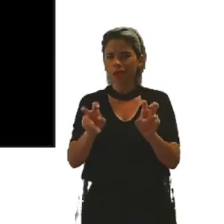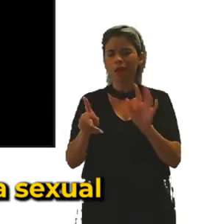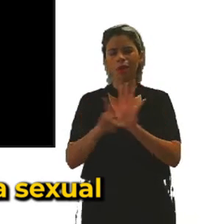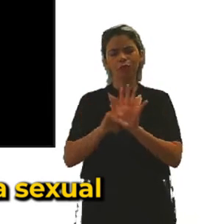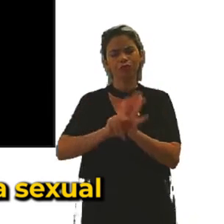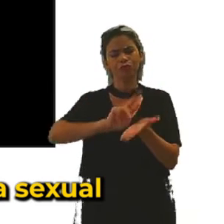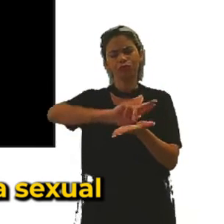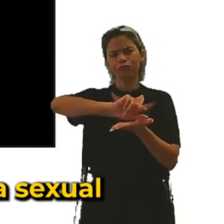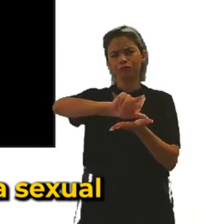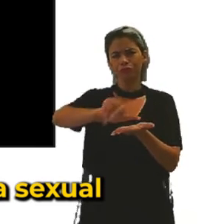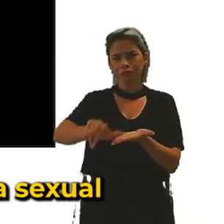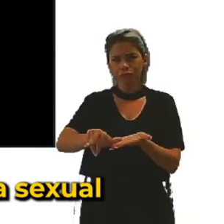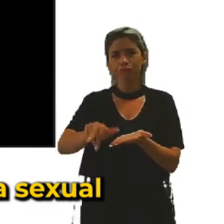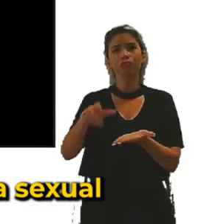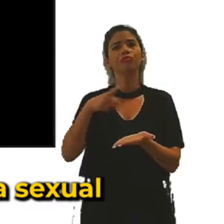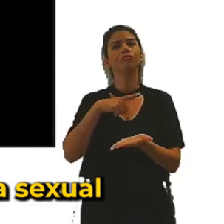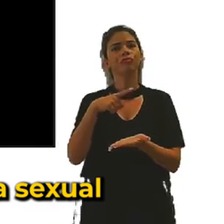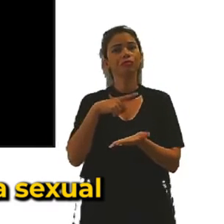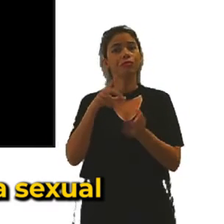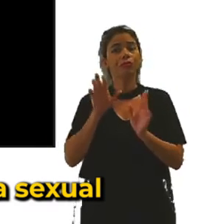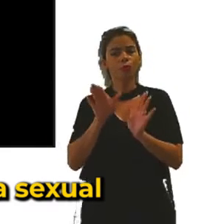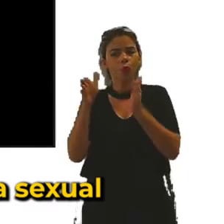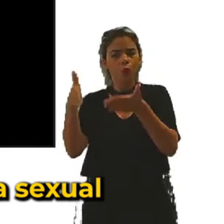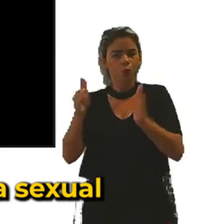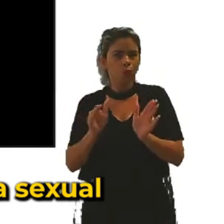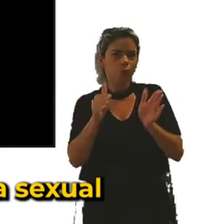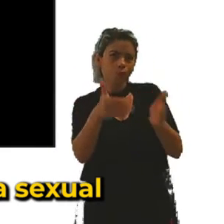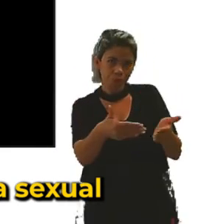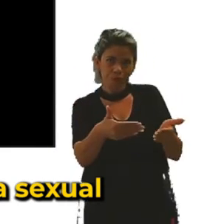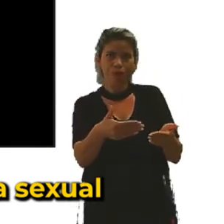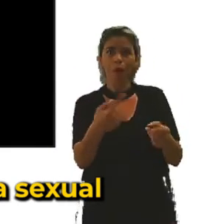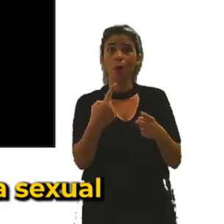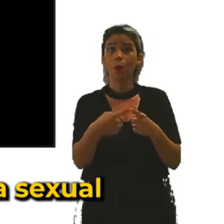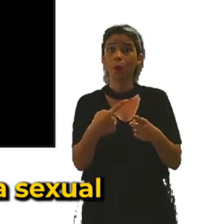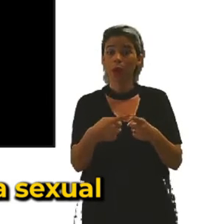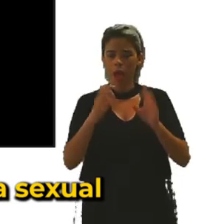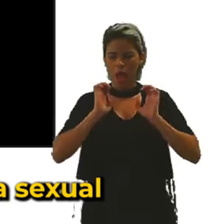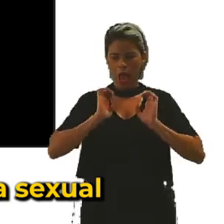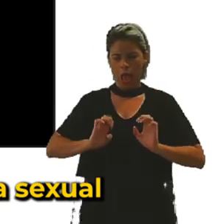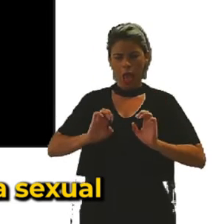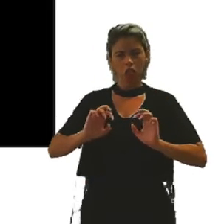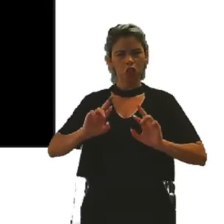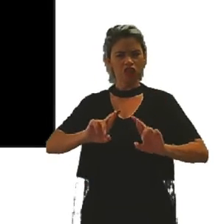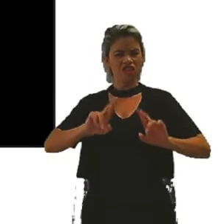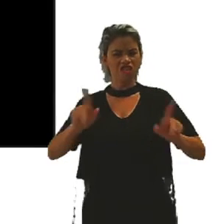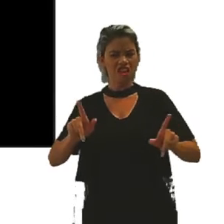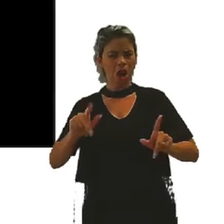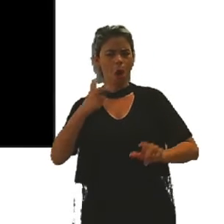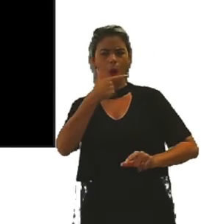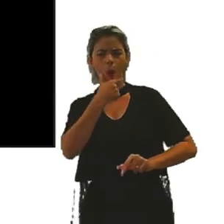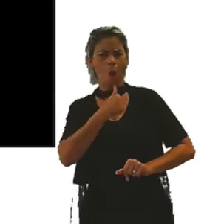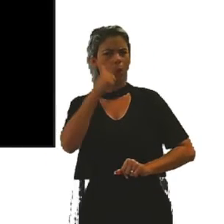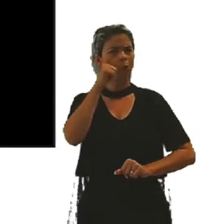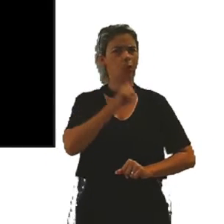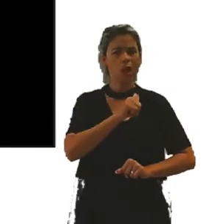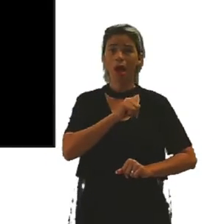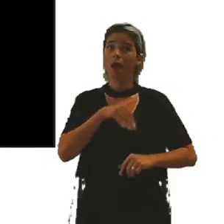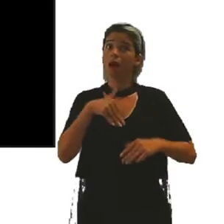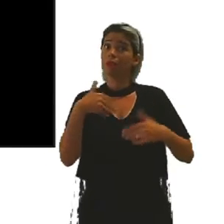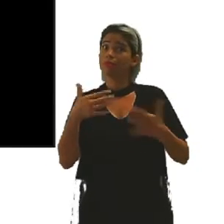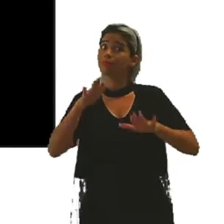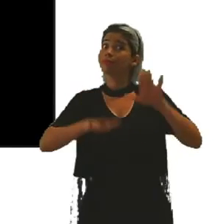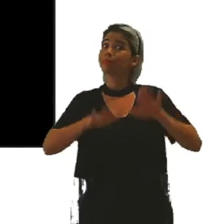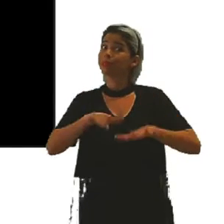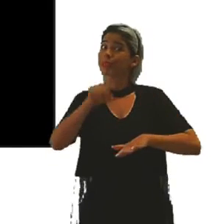ambiguidades em que a ética da diferença sexual talvez seja